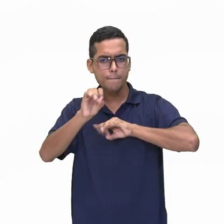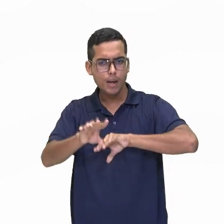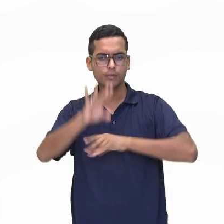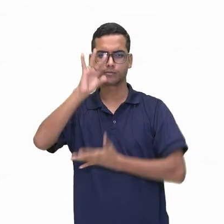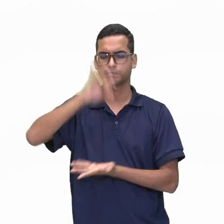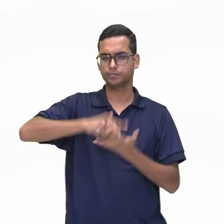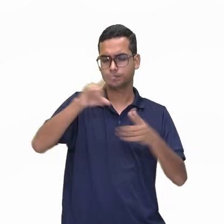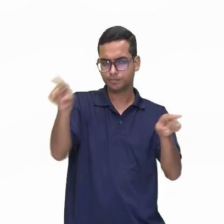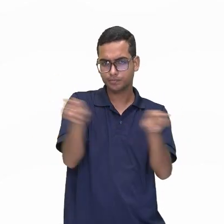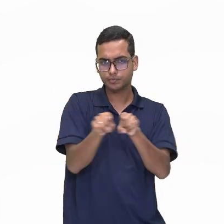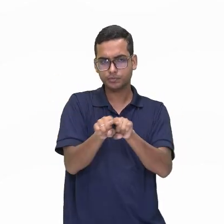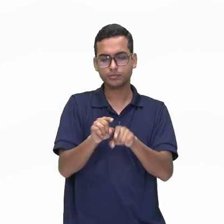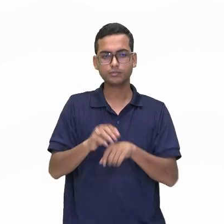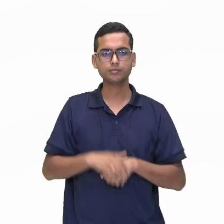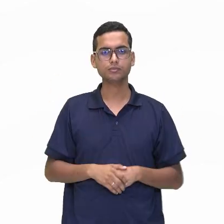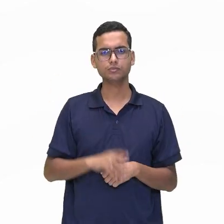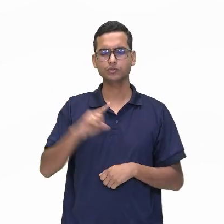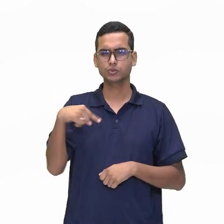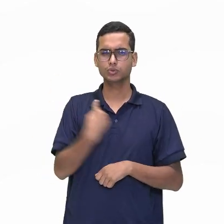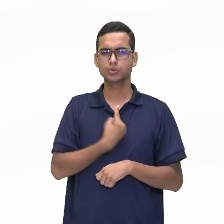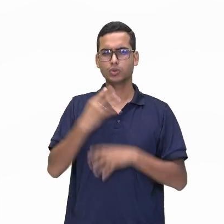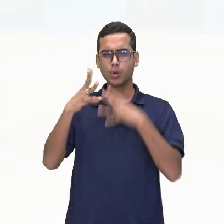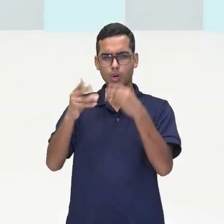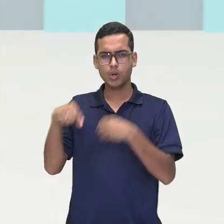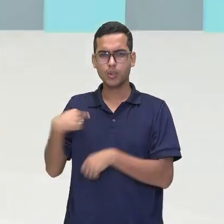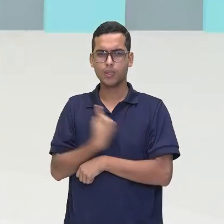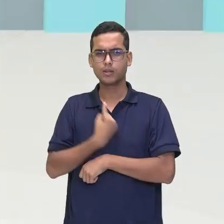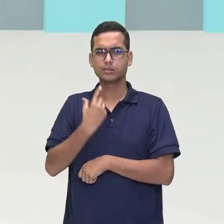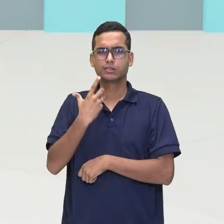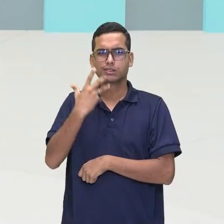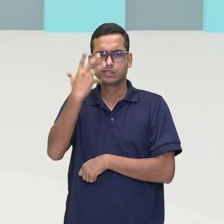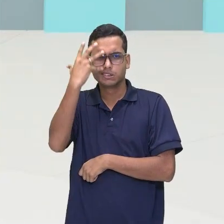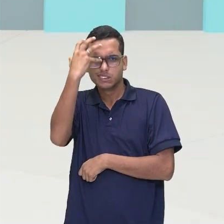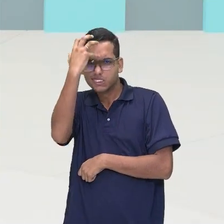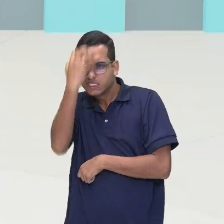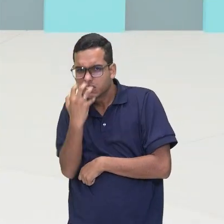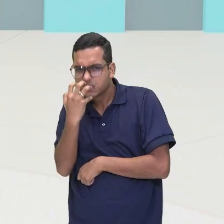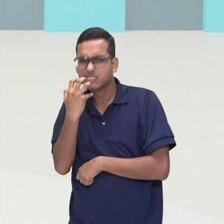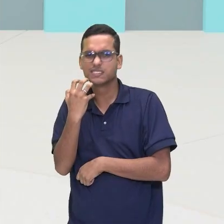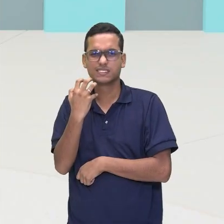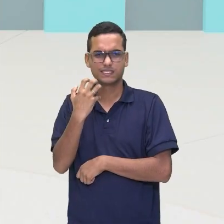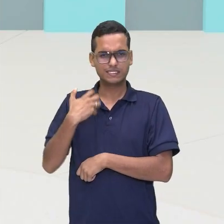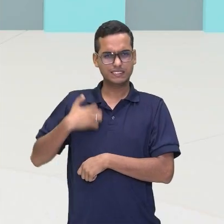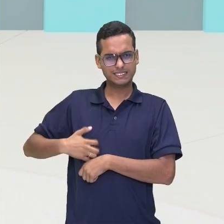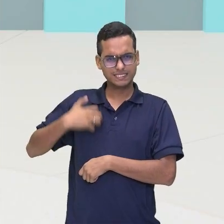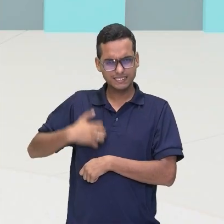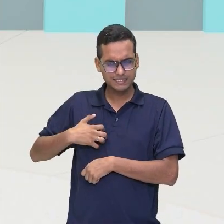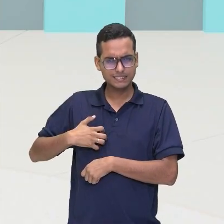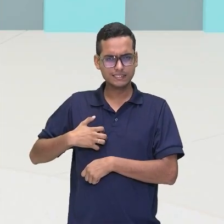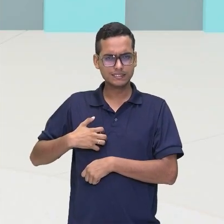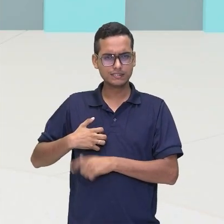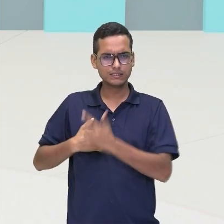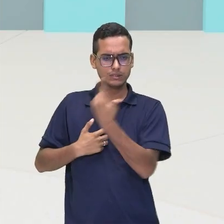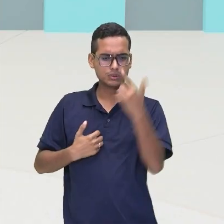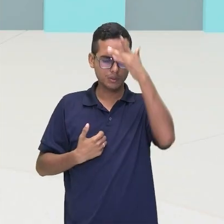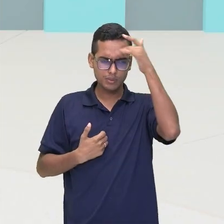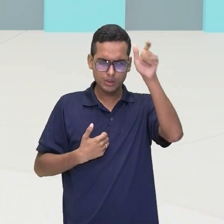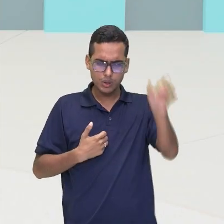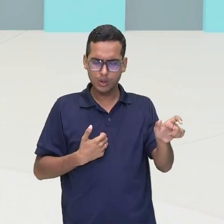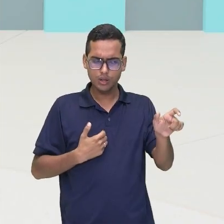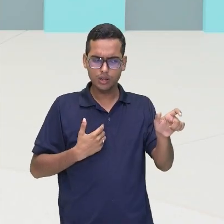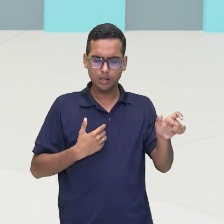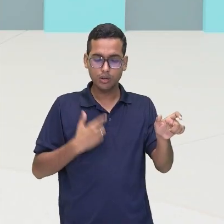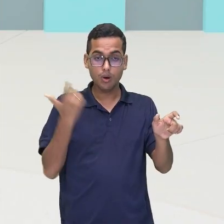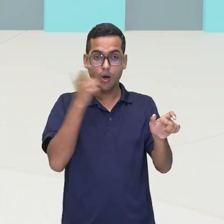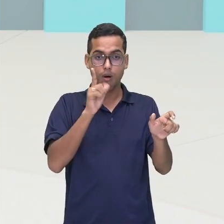tudo que nos irrita no outro pode nos levar a um melhor conhecimento de nós mesmos.